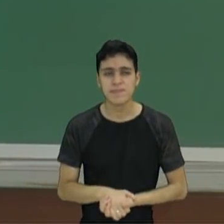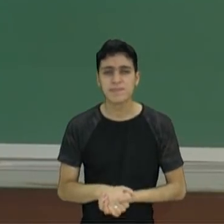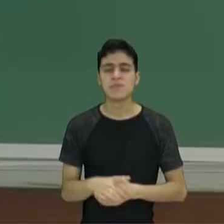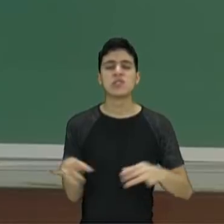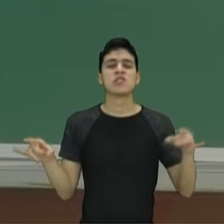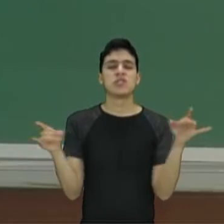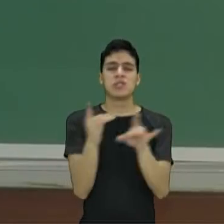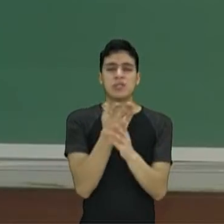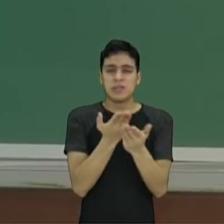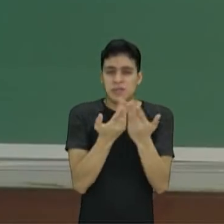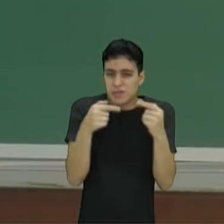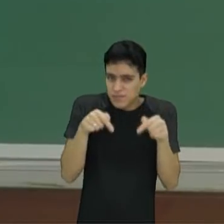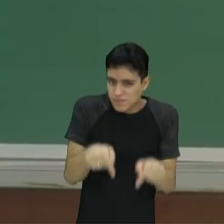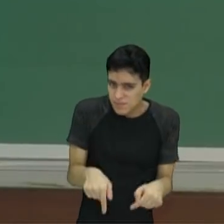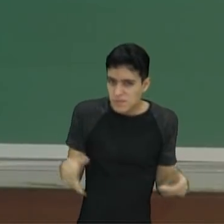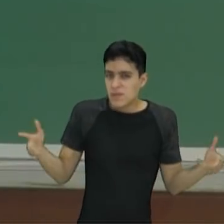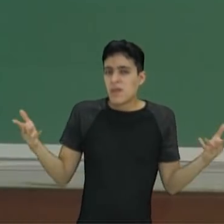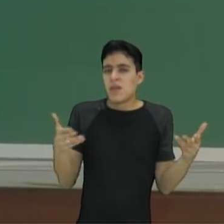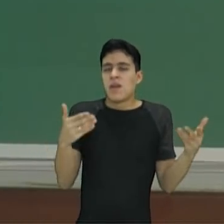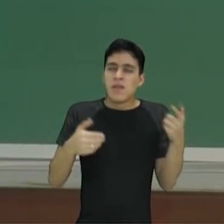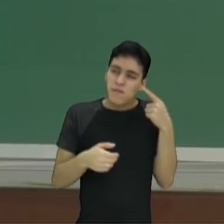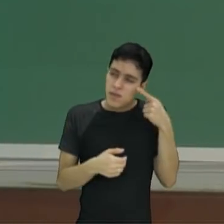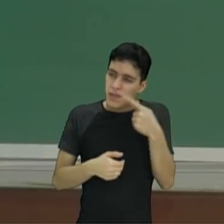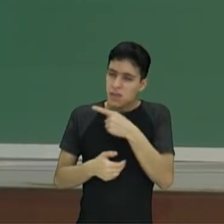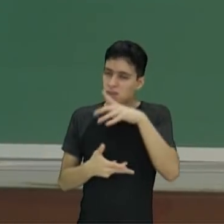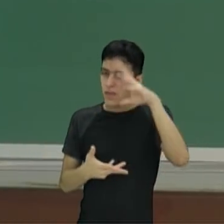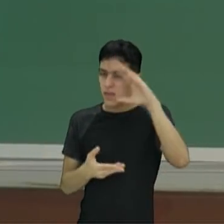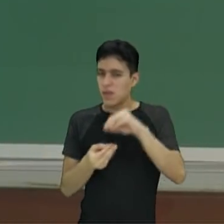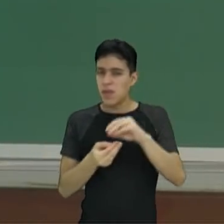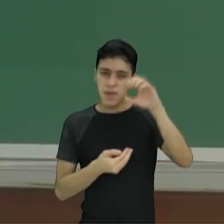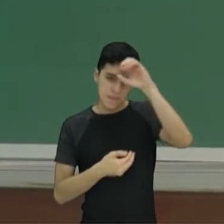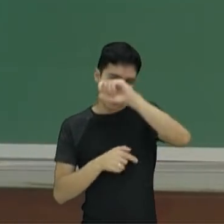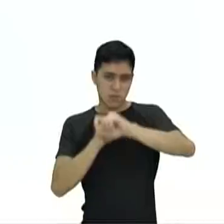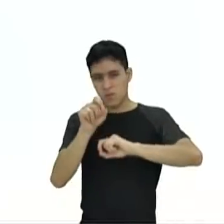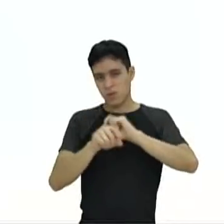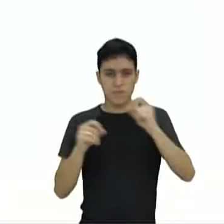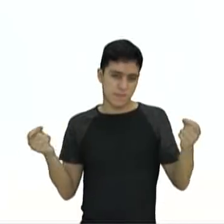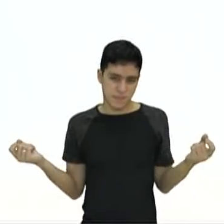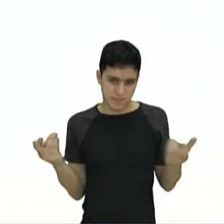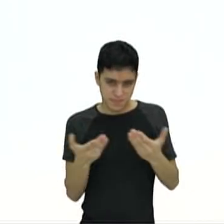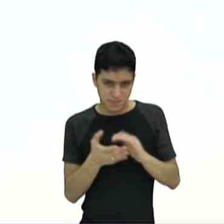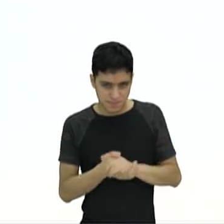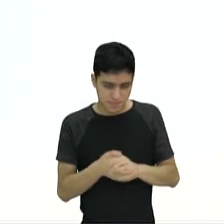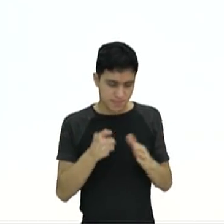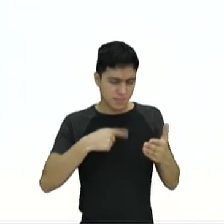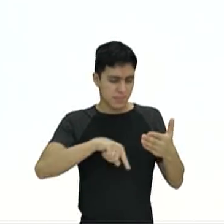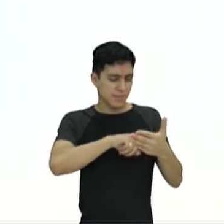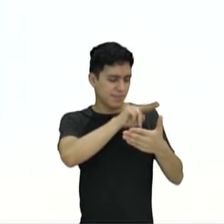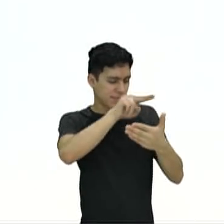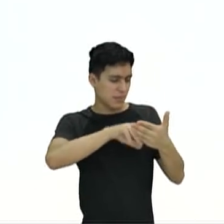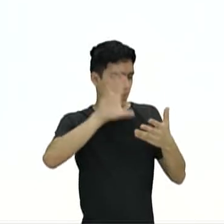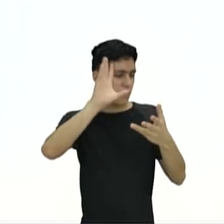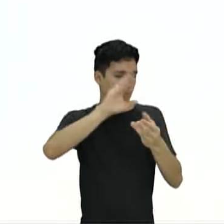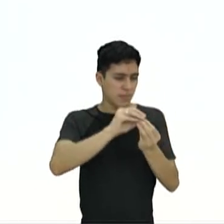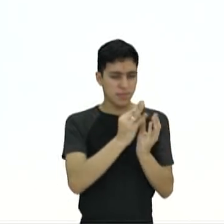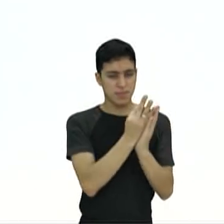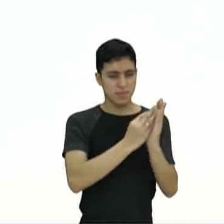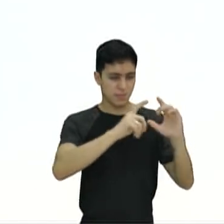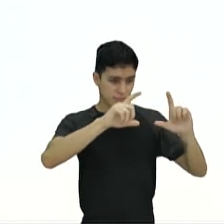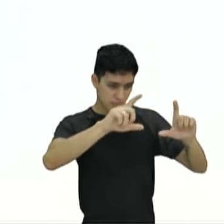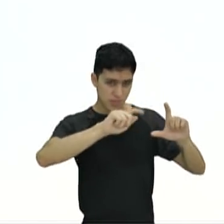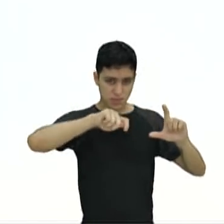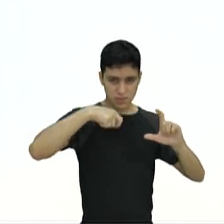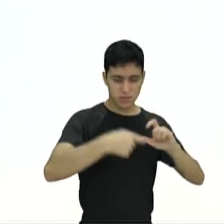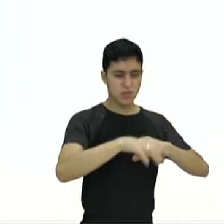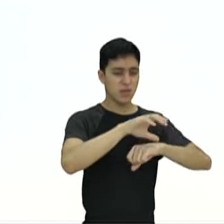Estamos no fim da nossa aula e acompanhe o resumo que nós aprendemos hoje. Realizamos a leitura e compreensão de um fragmento de notícia sobre